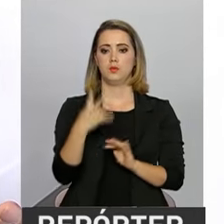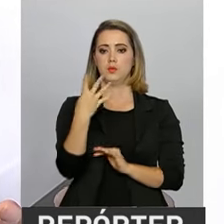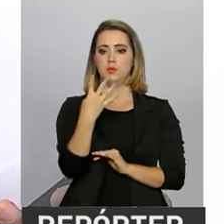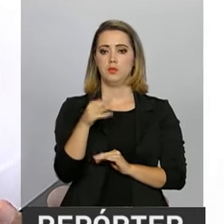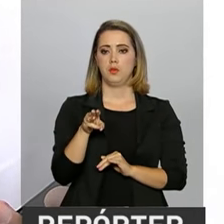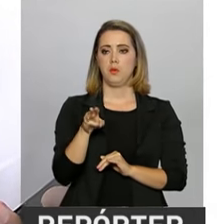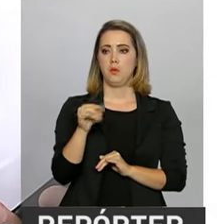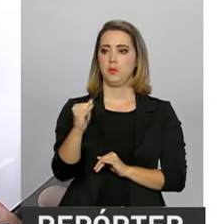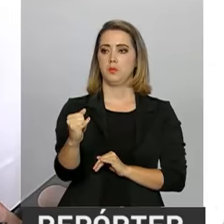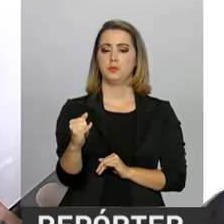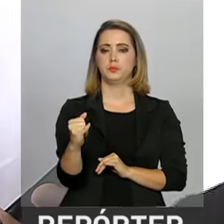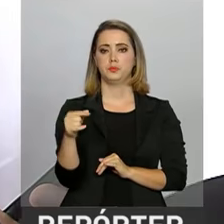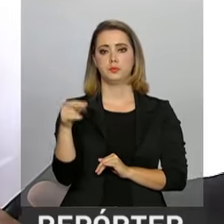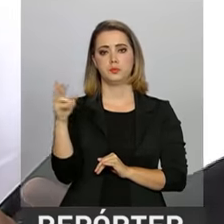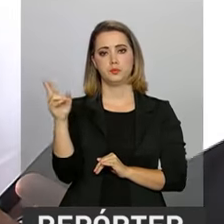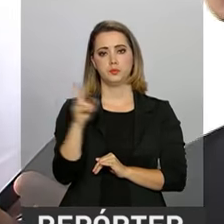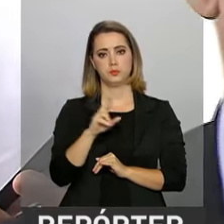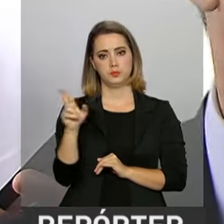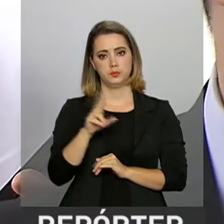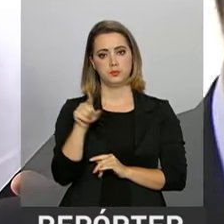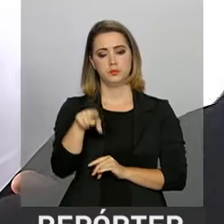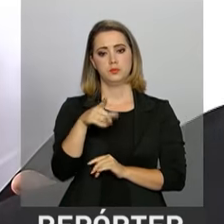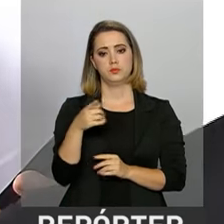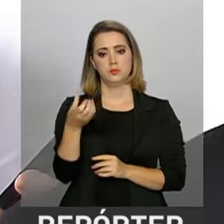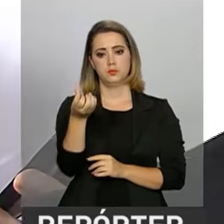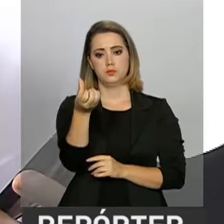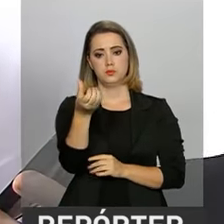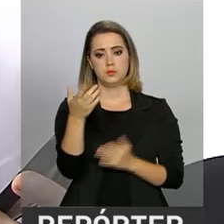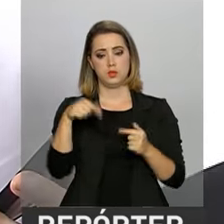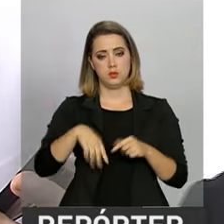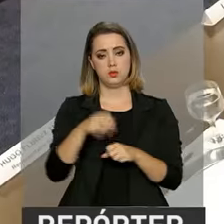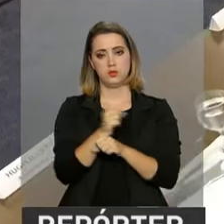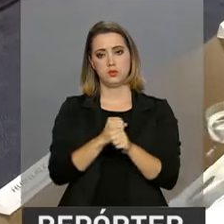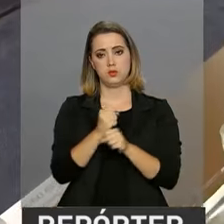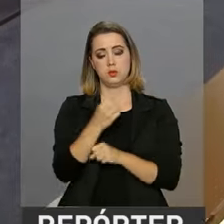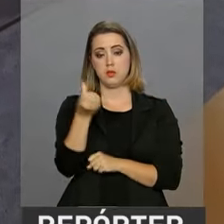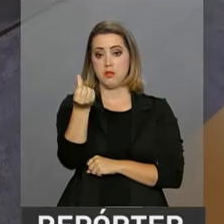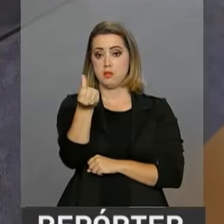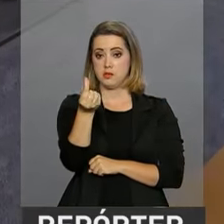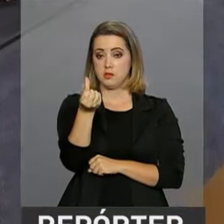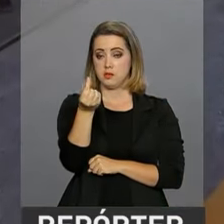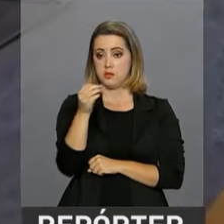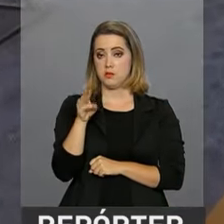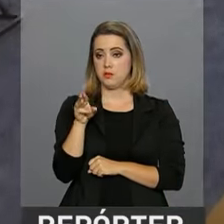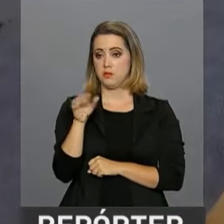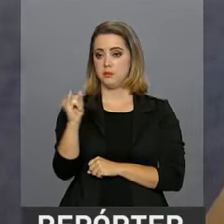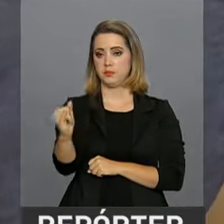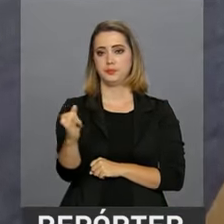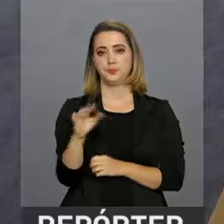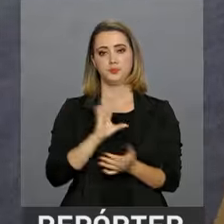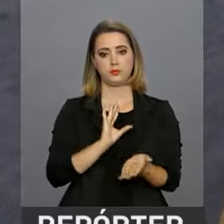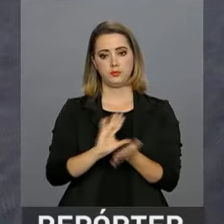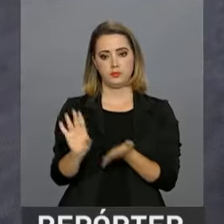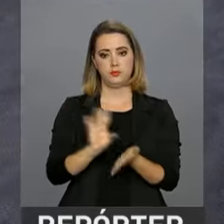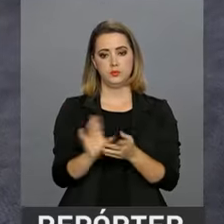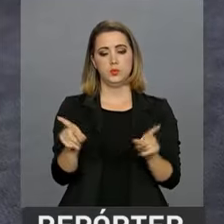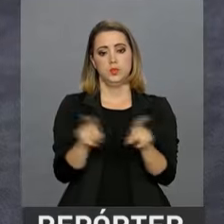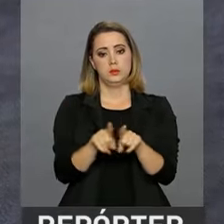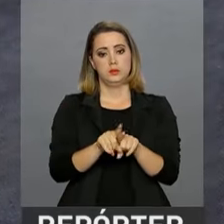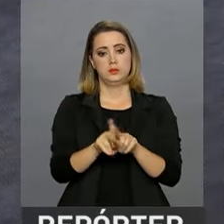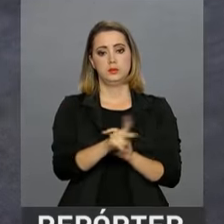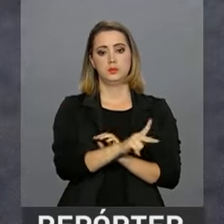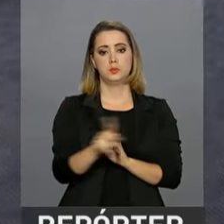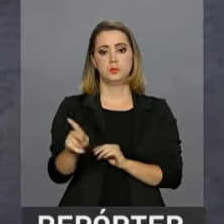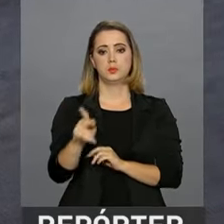4 bilhões de investimentos, esse ano teremos aproximadamente 6 bilhões de investimentos. Também fazem parte do colegiado os presidentes